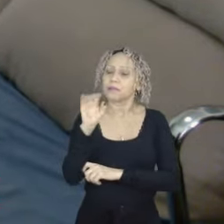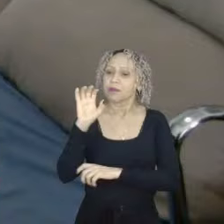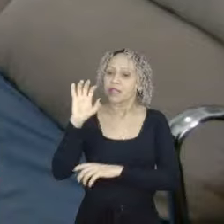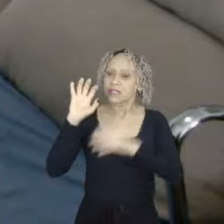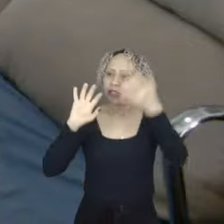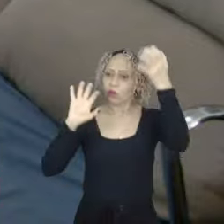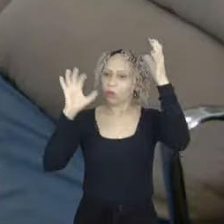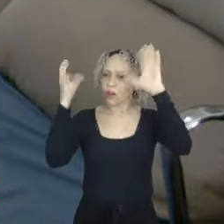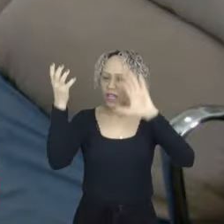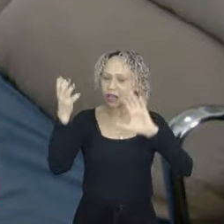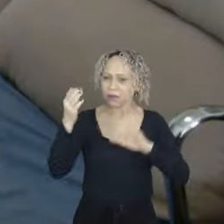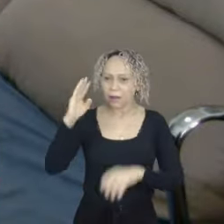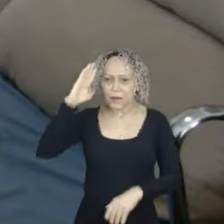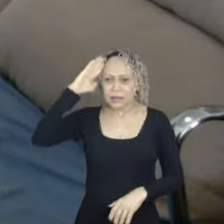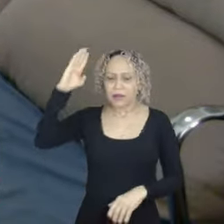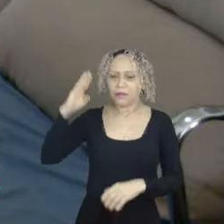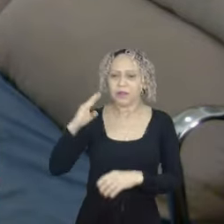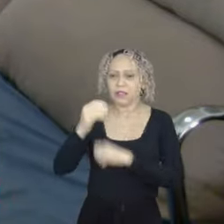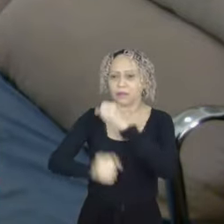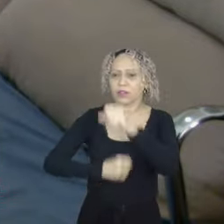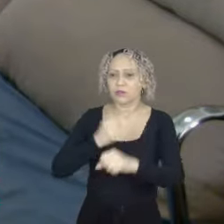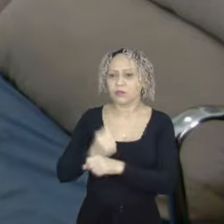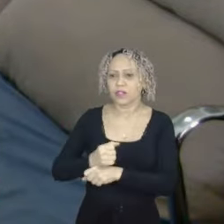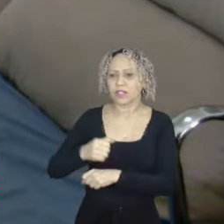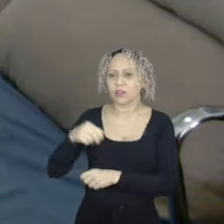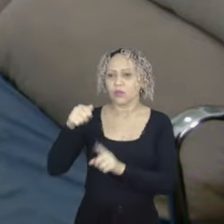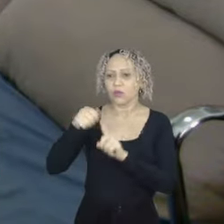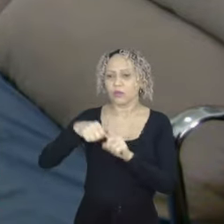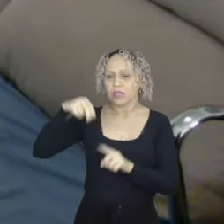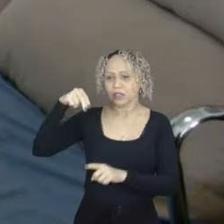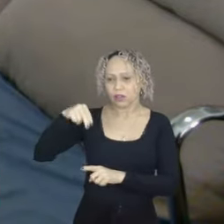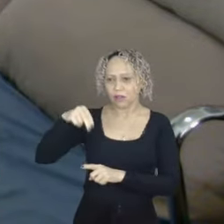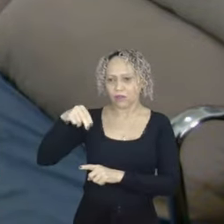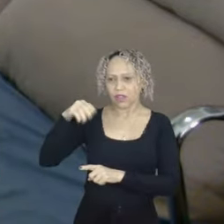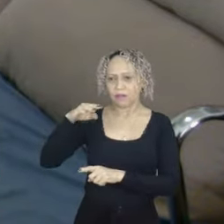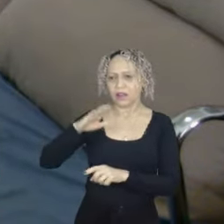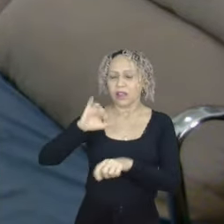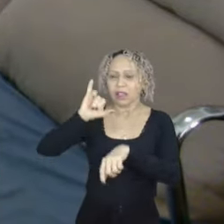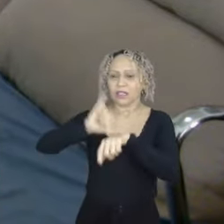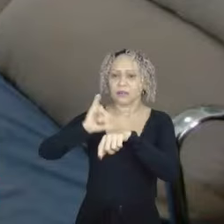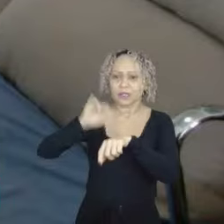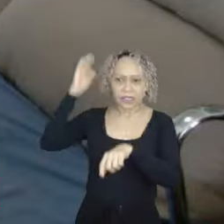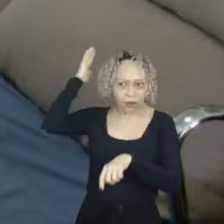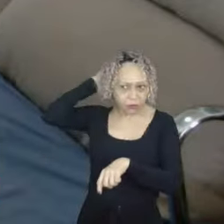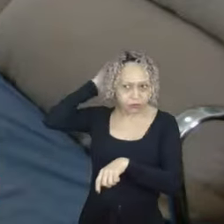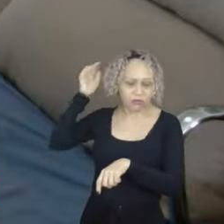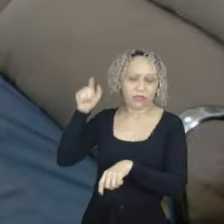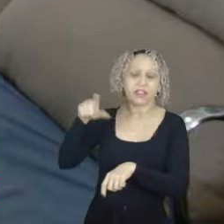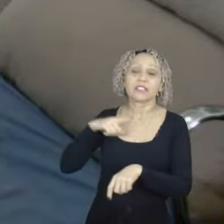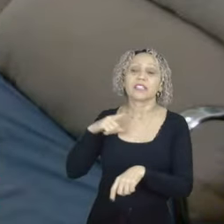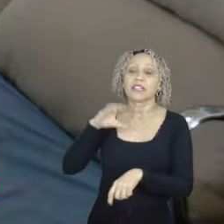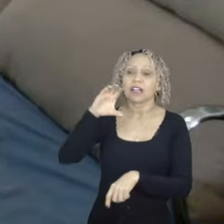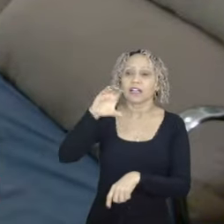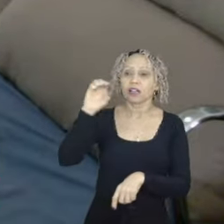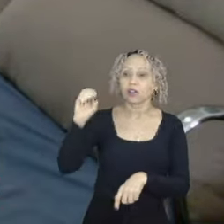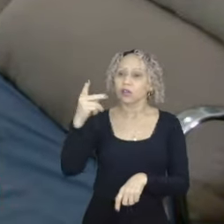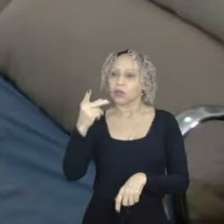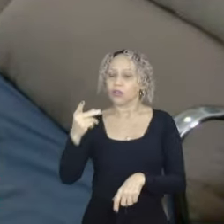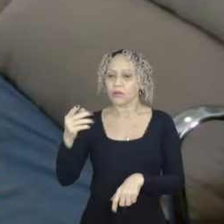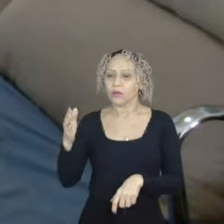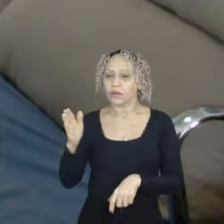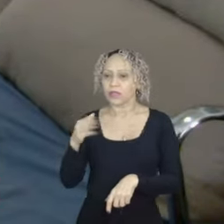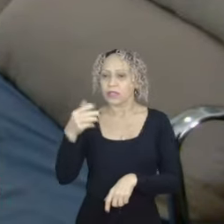que vai ocorrer no ano que vem, em novembro, em Belém, em novembro de 2025, né, está marcada ali. E a primeira declaração é o